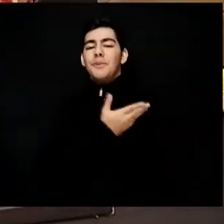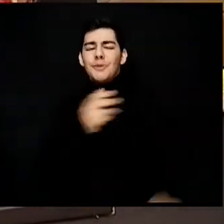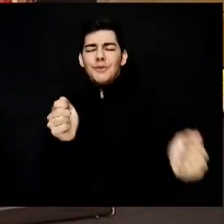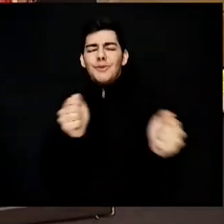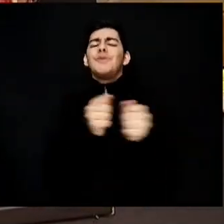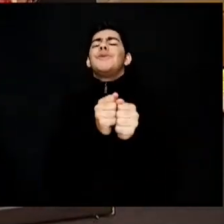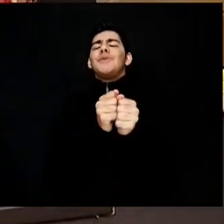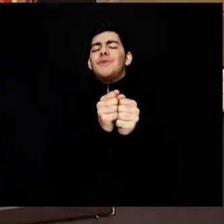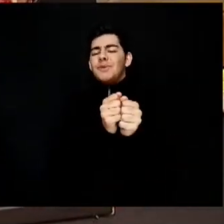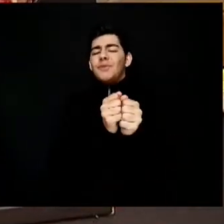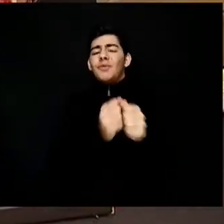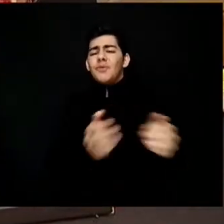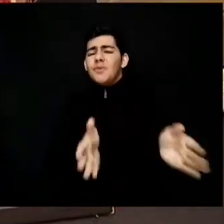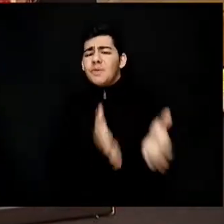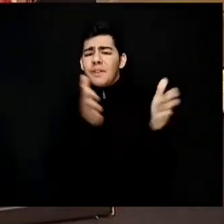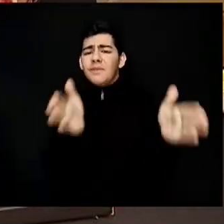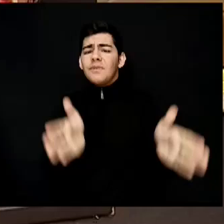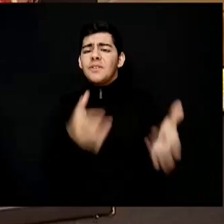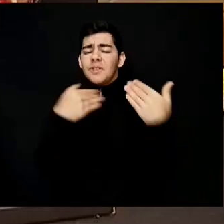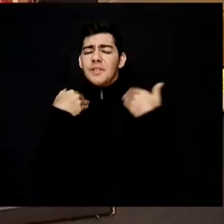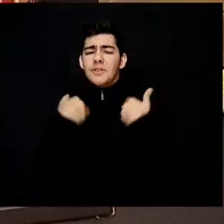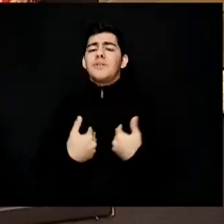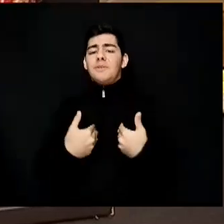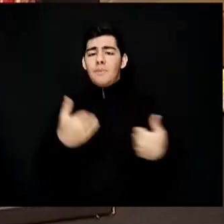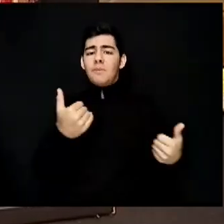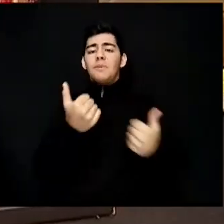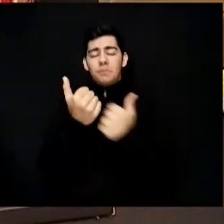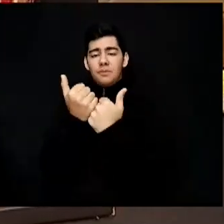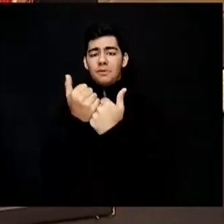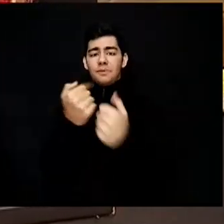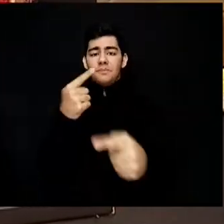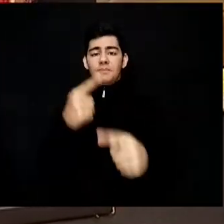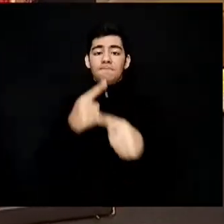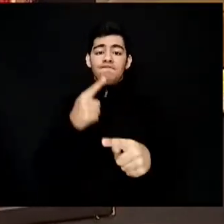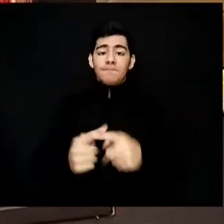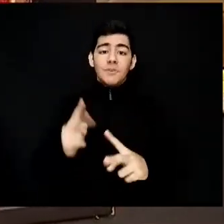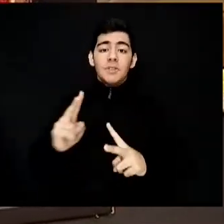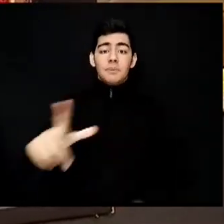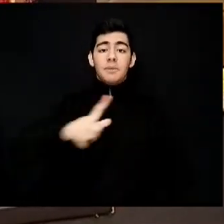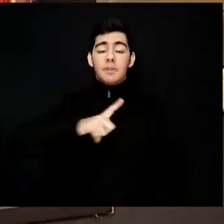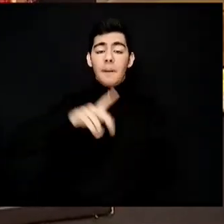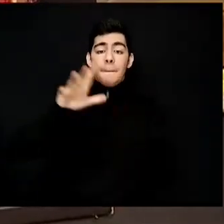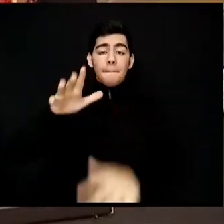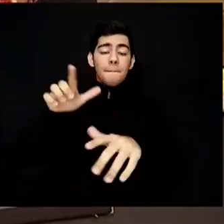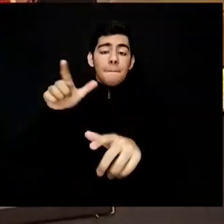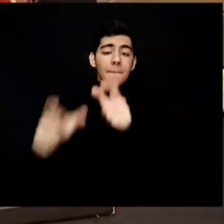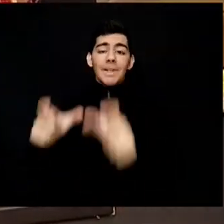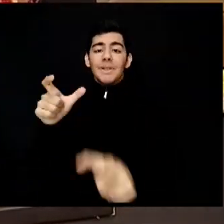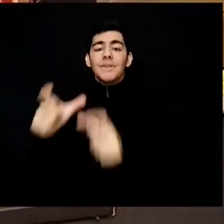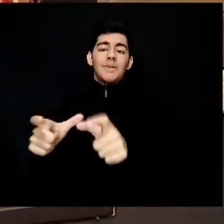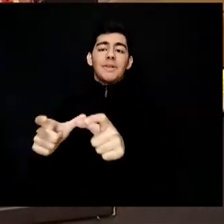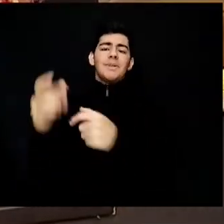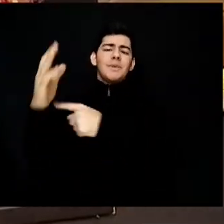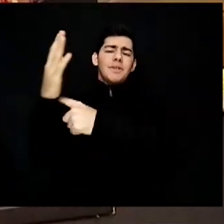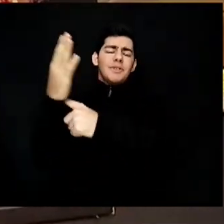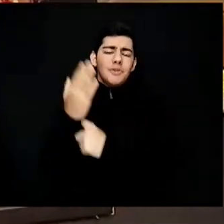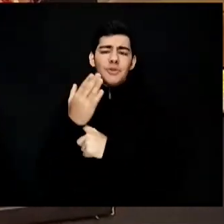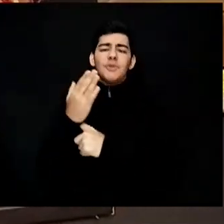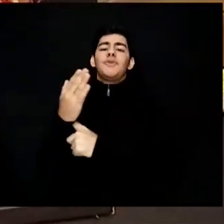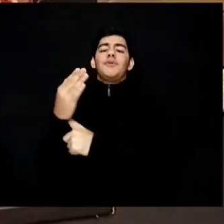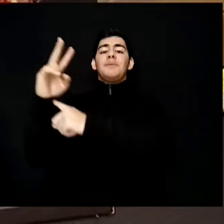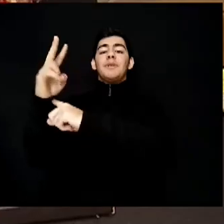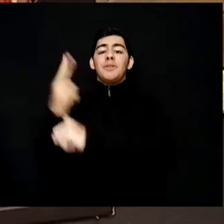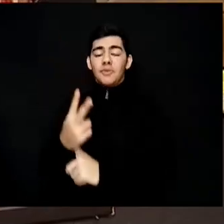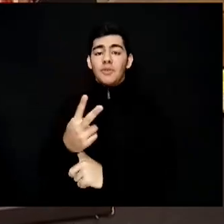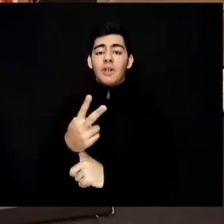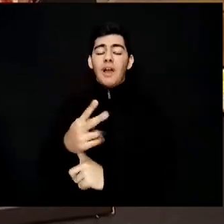consigo acontecer porque tem várias pessoas junto comigo, sonhando comigo, viajam, trazem algumas conchas, outras a gente